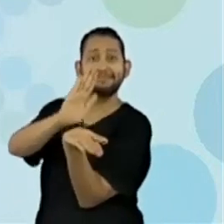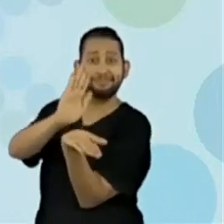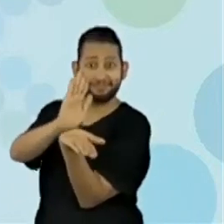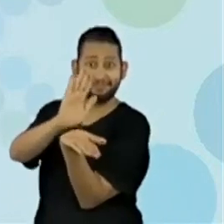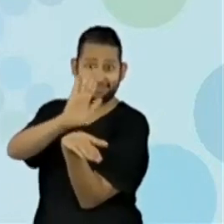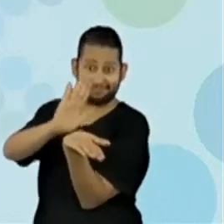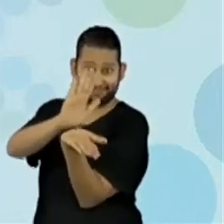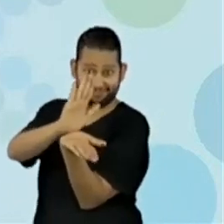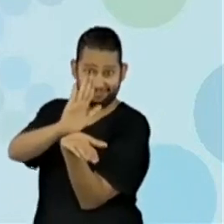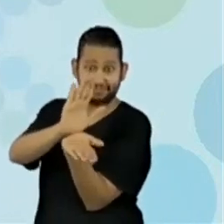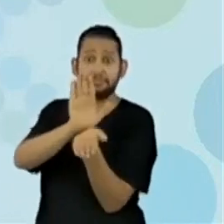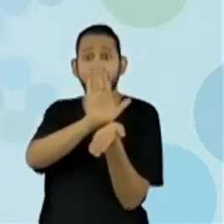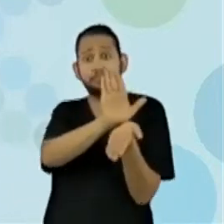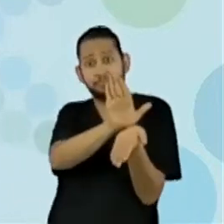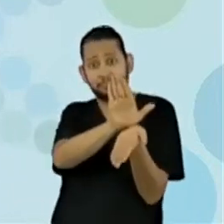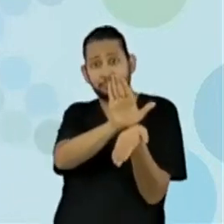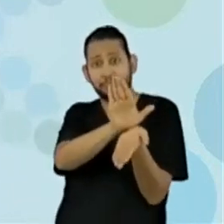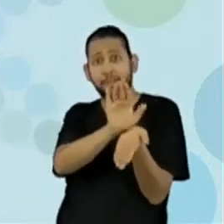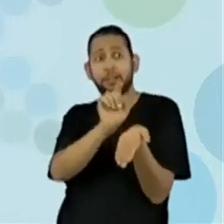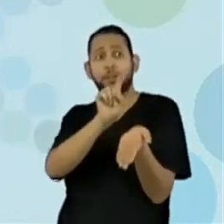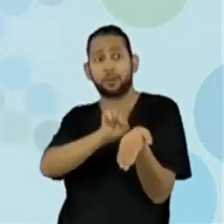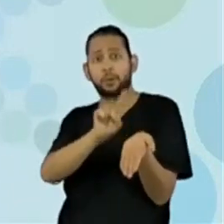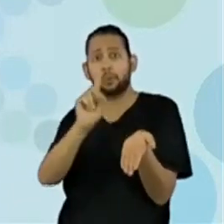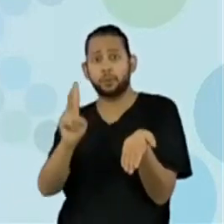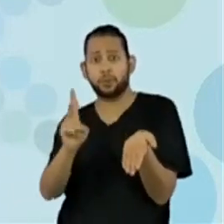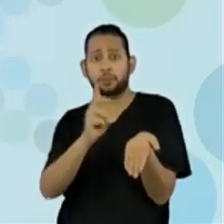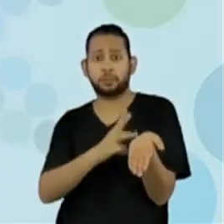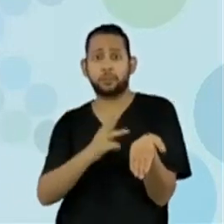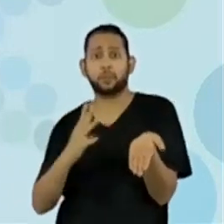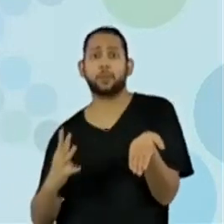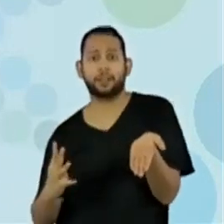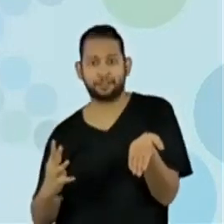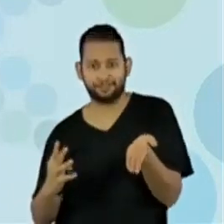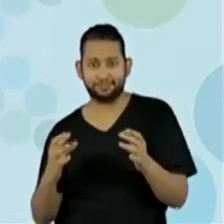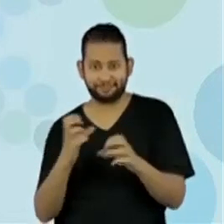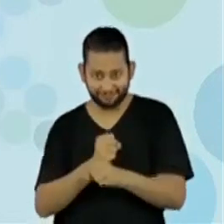e vou colocar o mais, porque tem mais faces aqui.